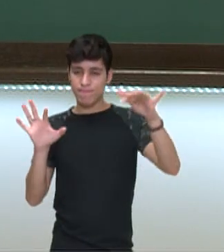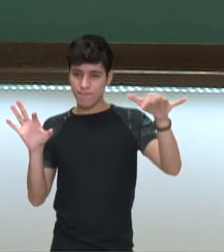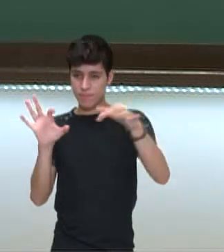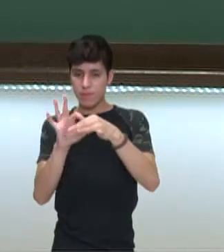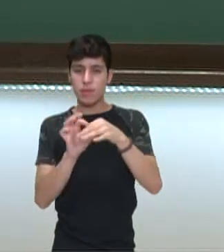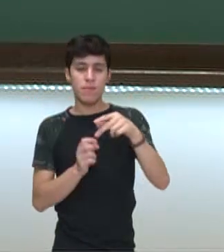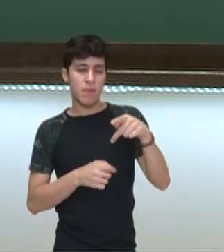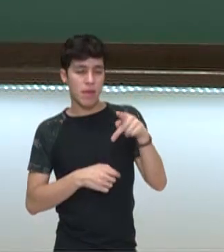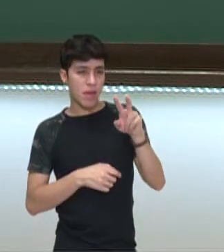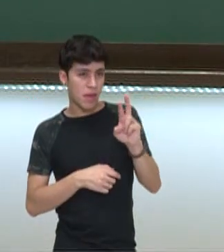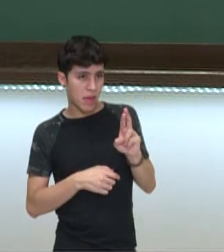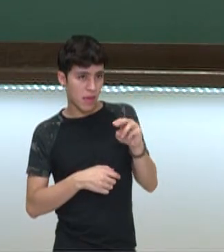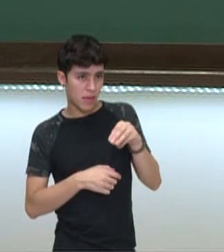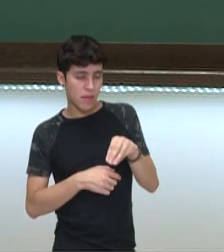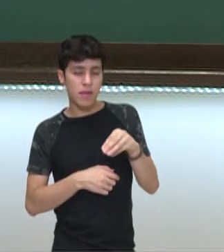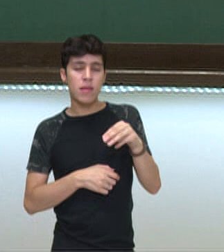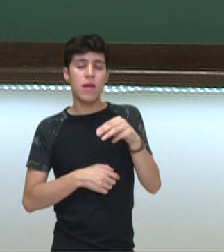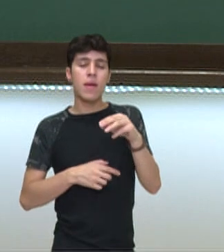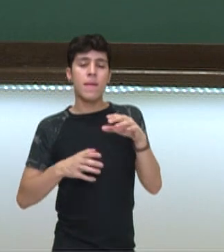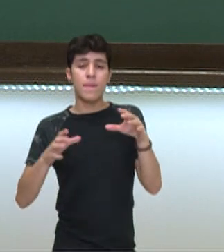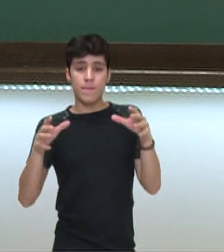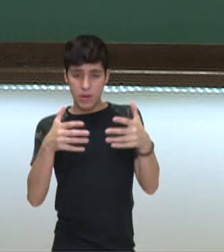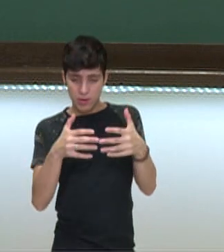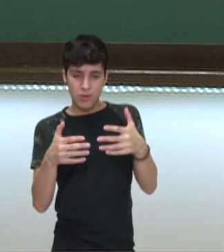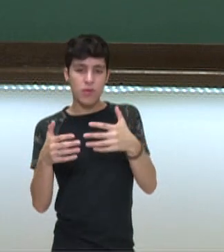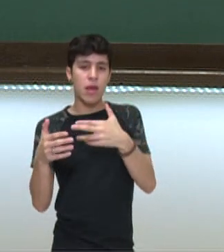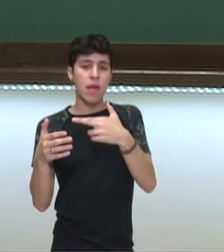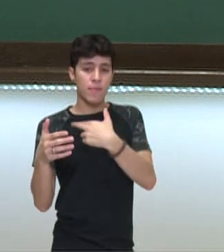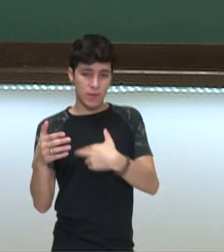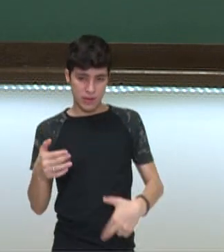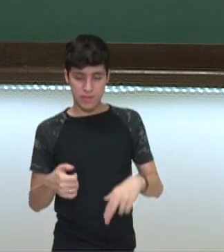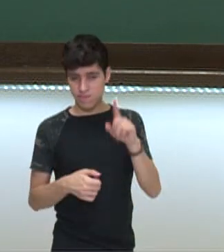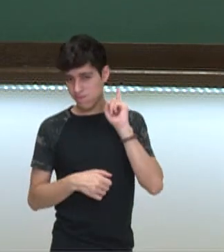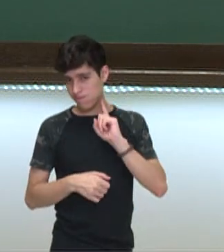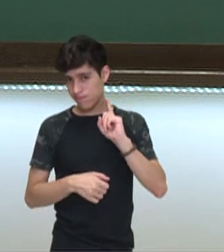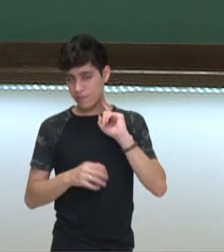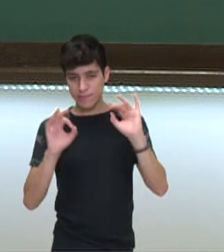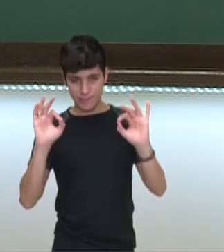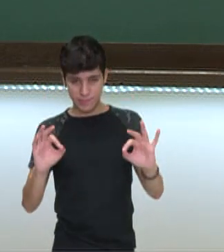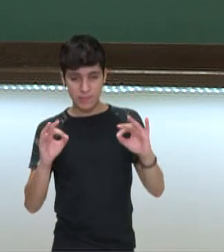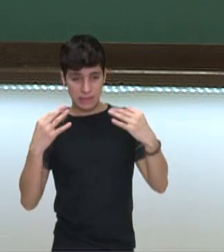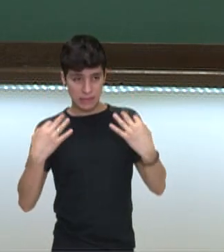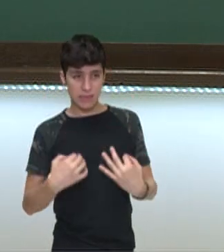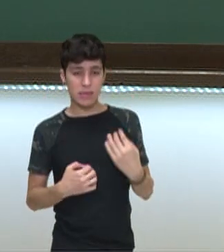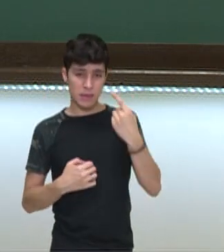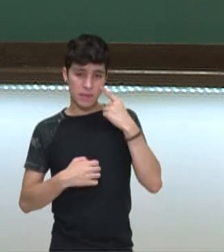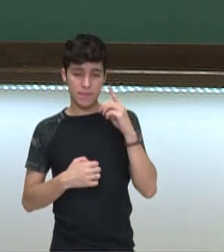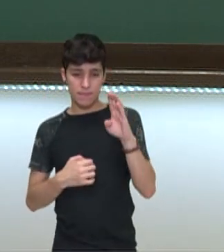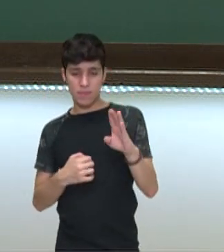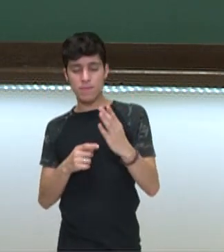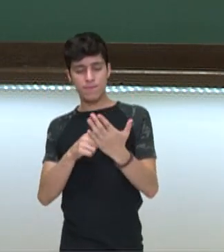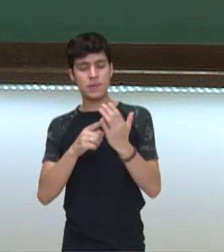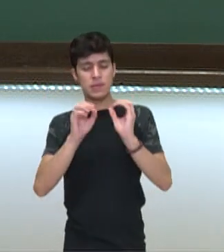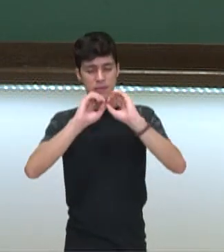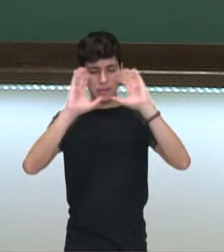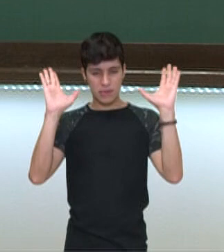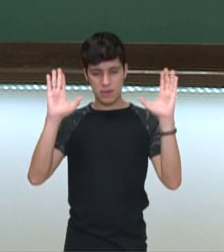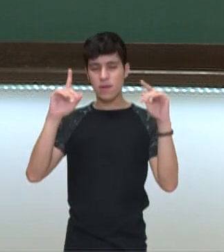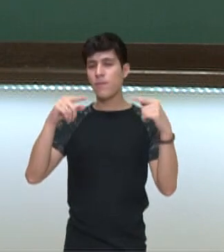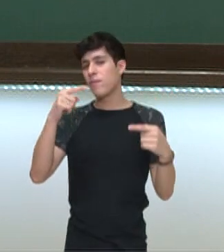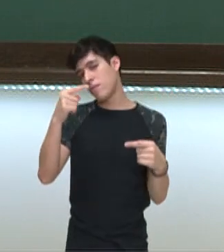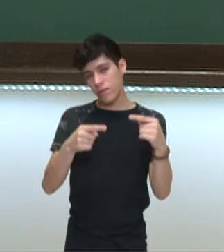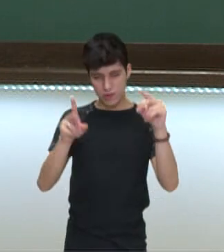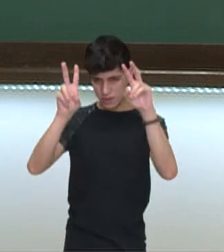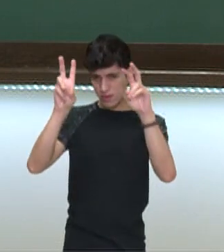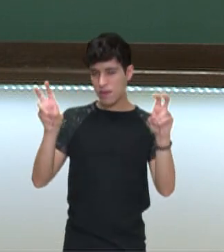é o PRM? Partido Republicano Mineiro. Então, a alternativa certa, letra B, demonstra claramente a política